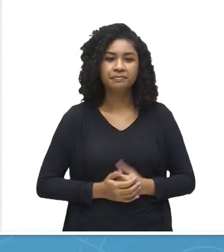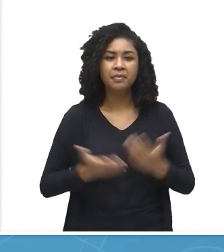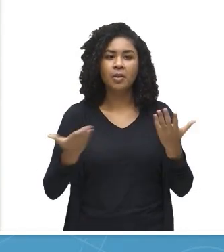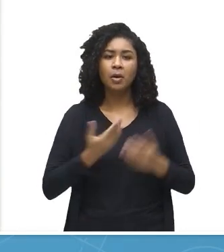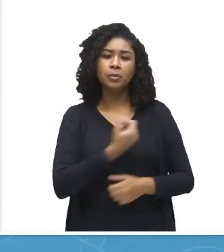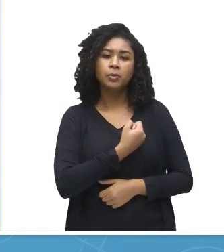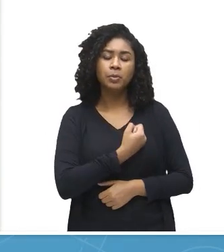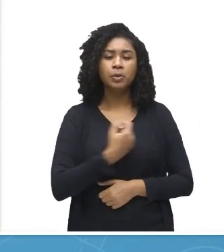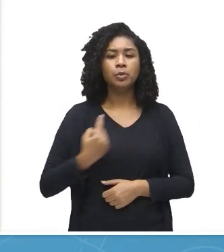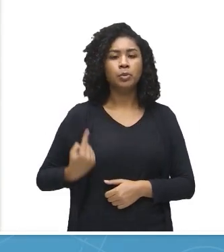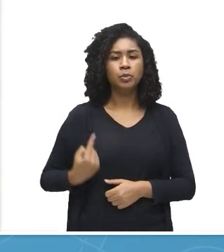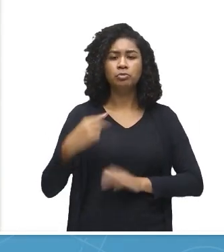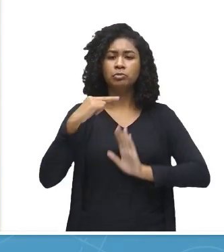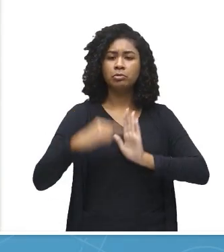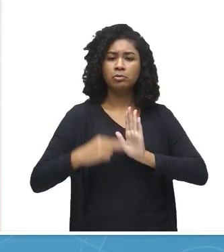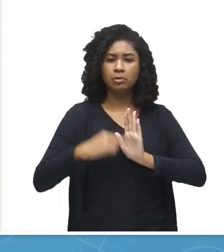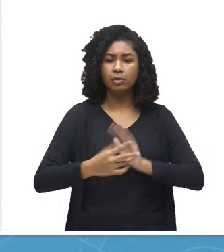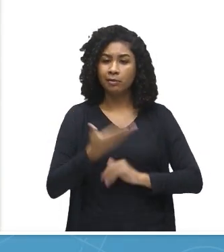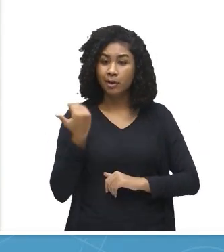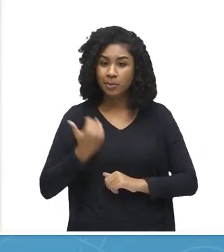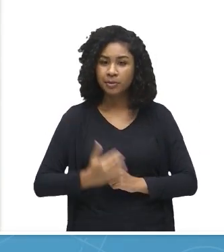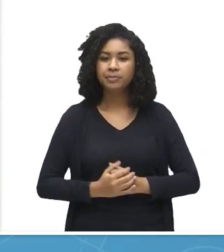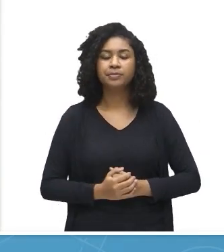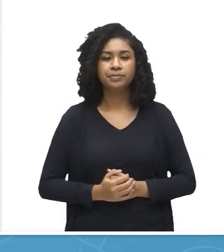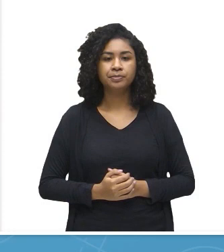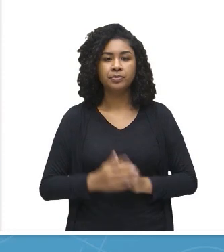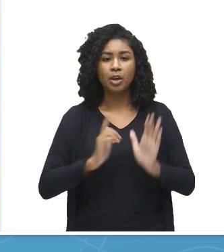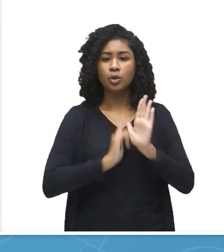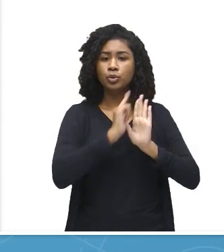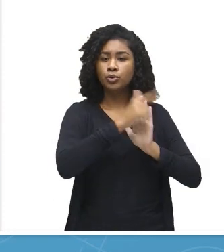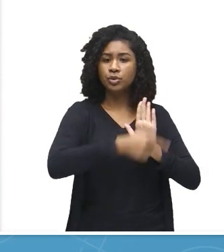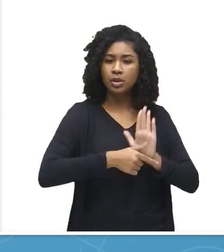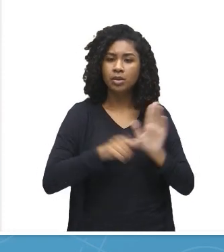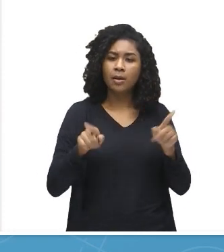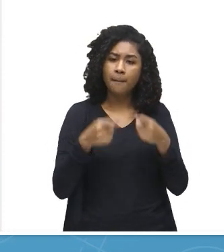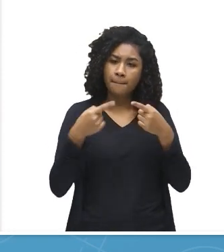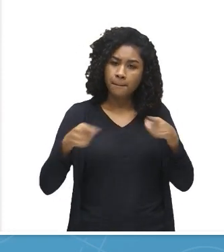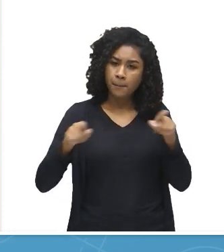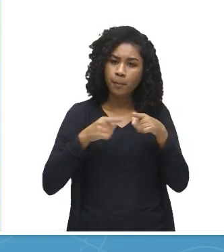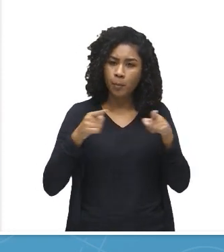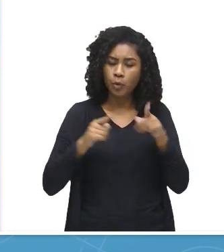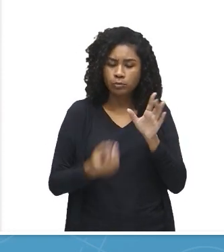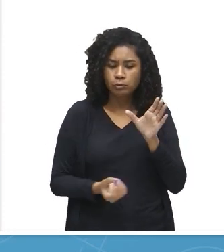Vamos lá. Gênero musical que teve origem na Bahia,